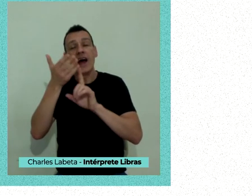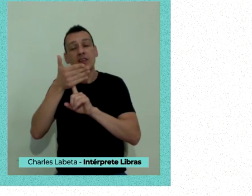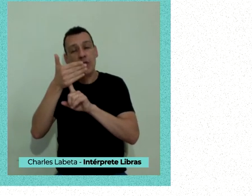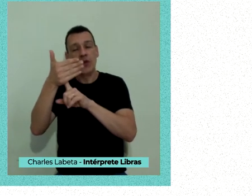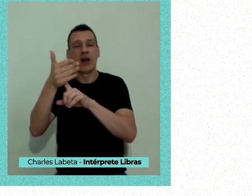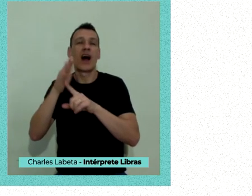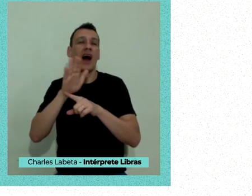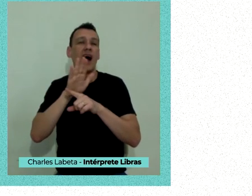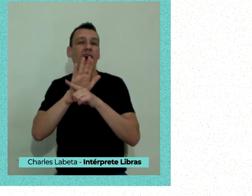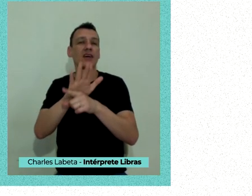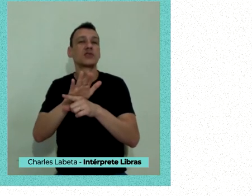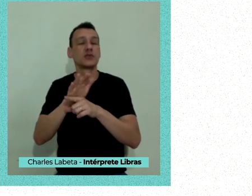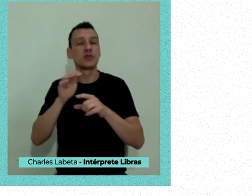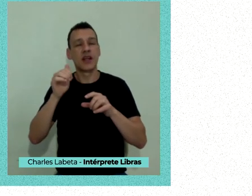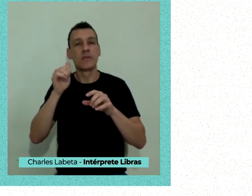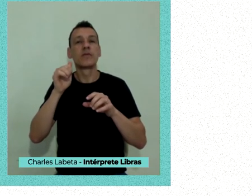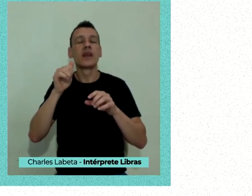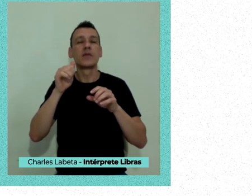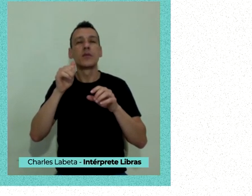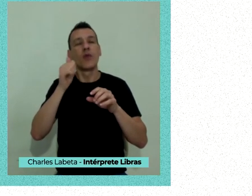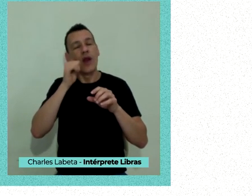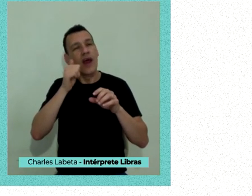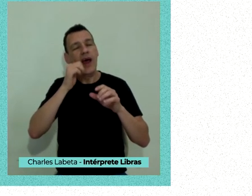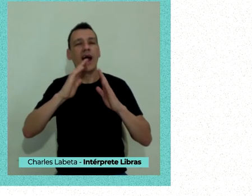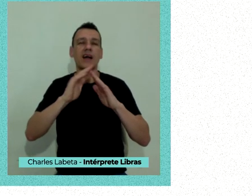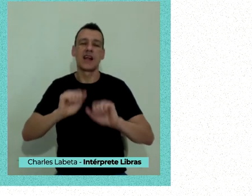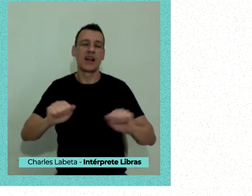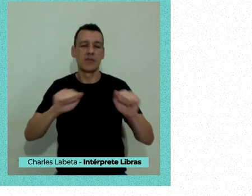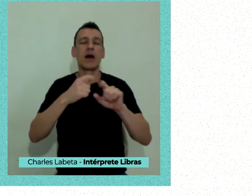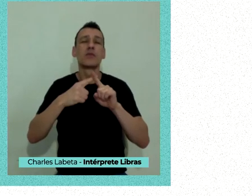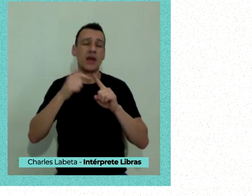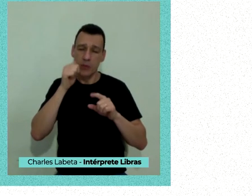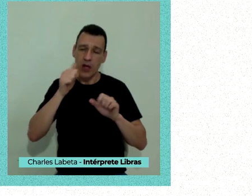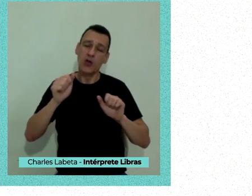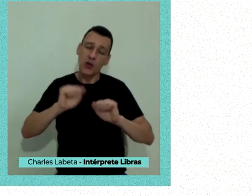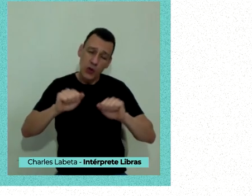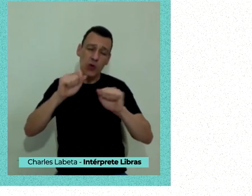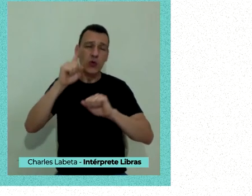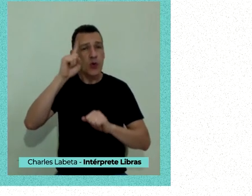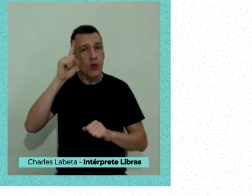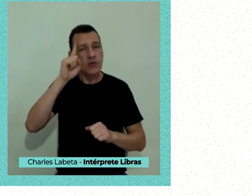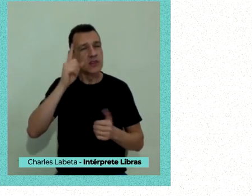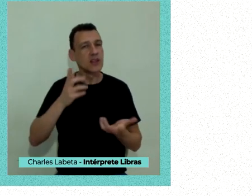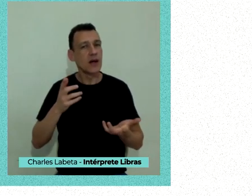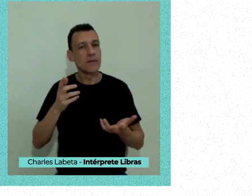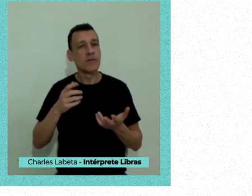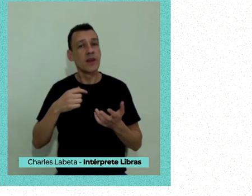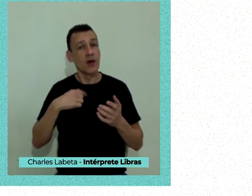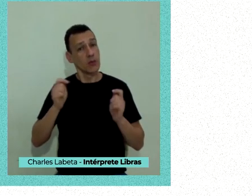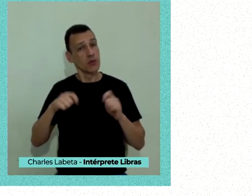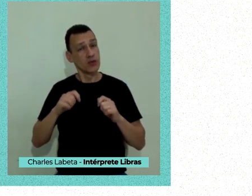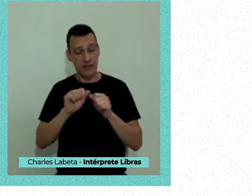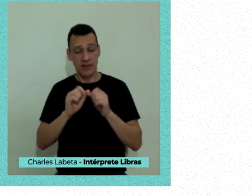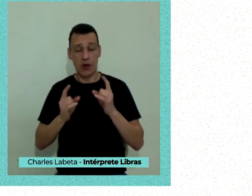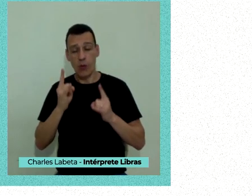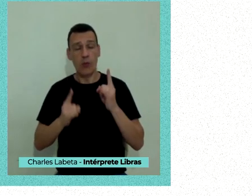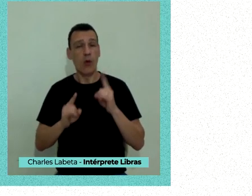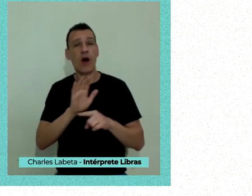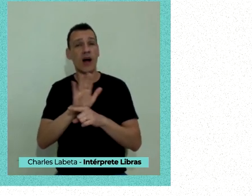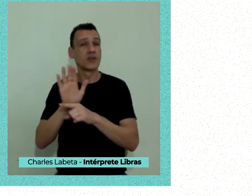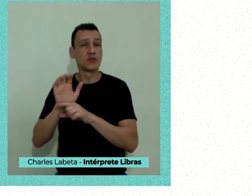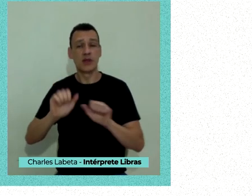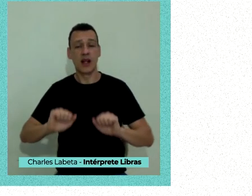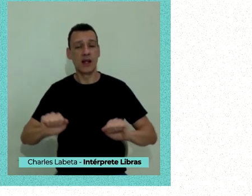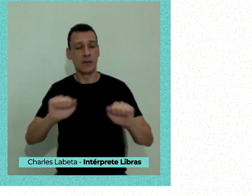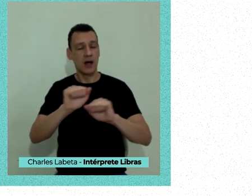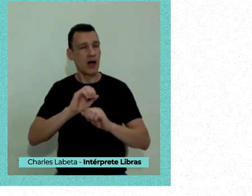as mulheres não ficarem limpando a casa todo dia. Daí eu podia fazer um robô de limpeza. A